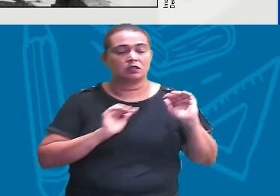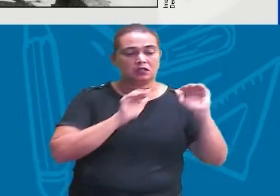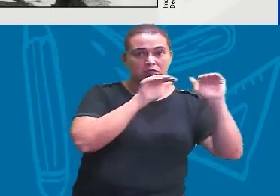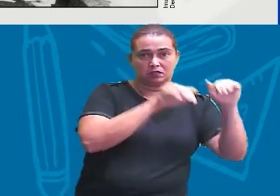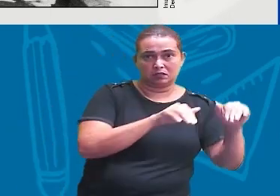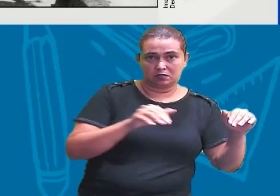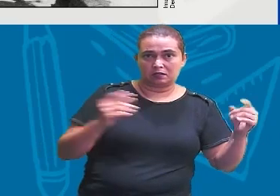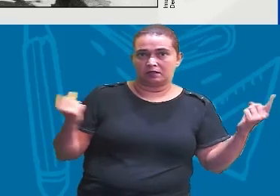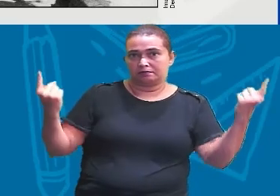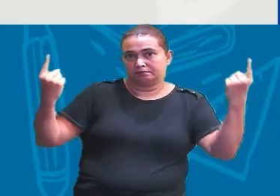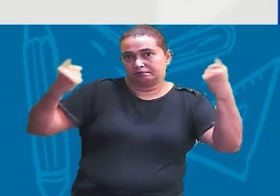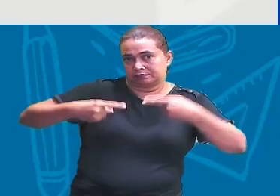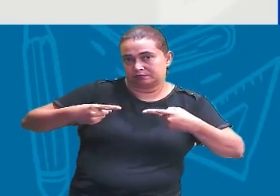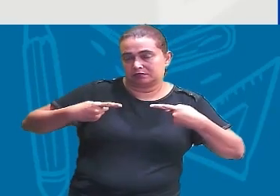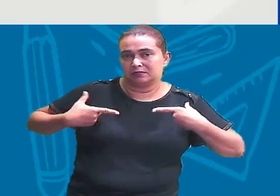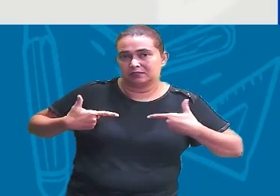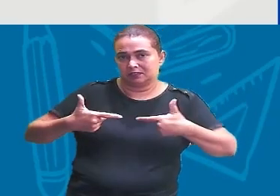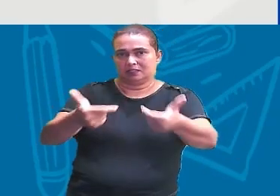outra.